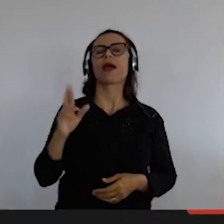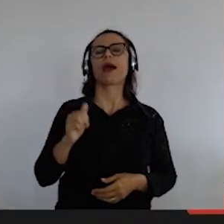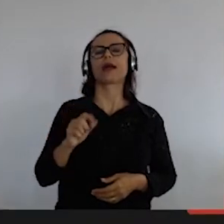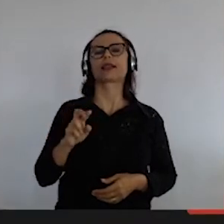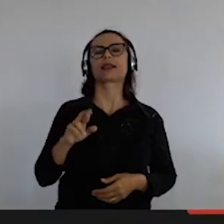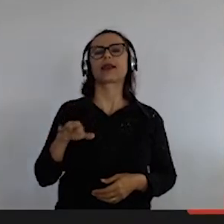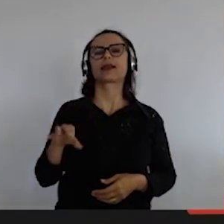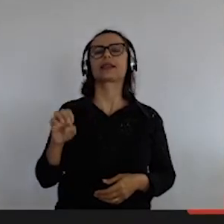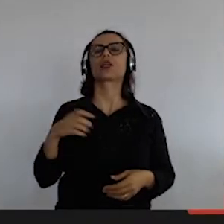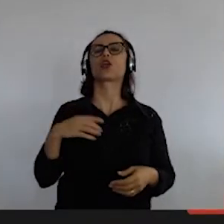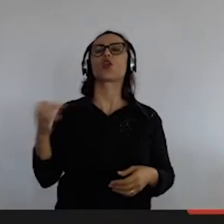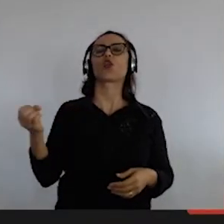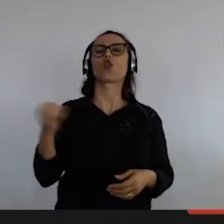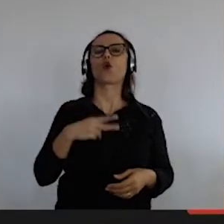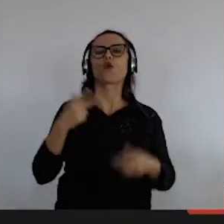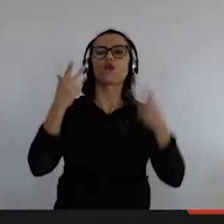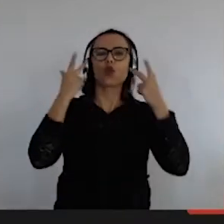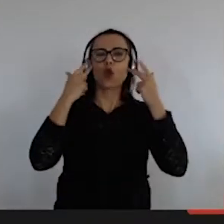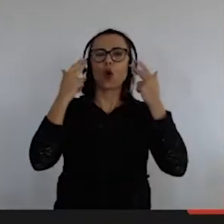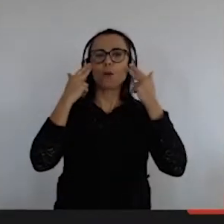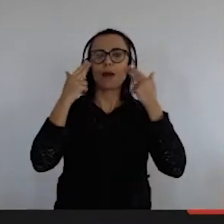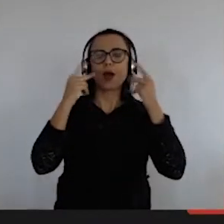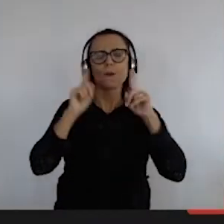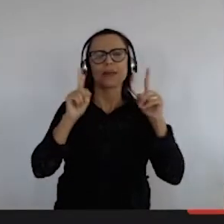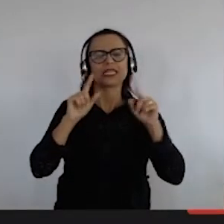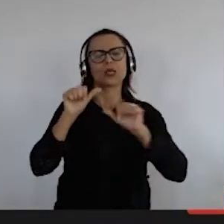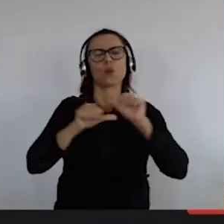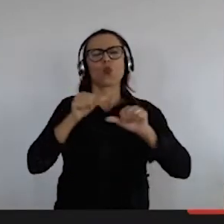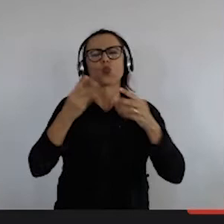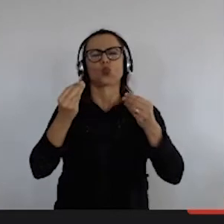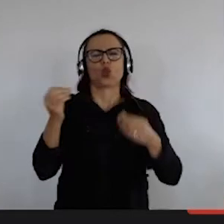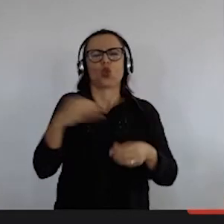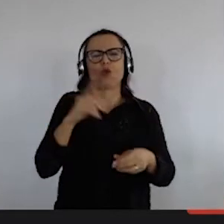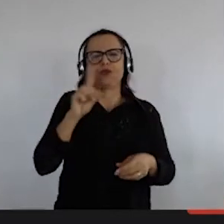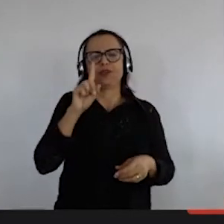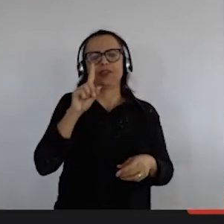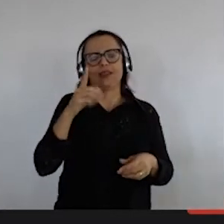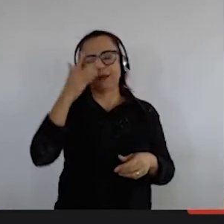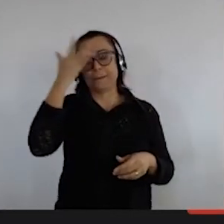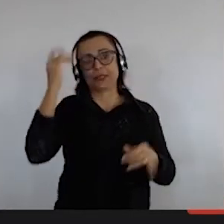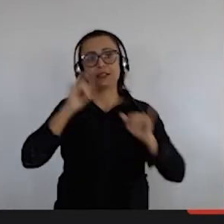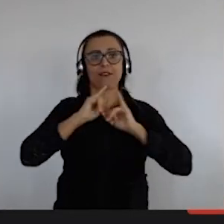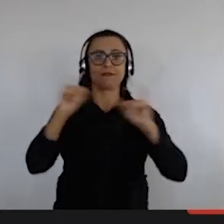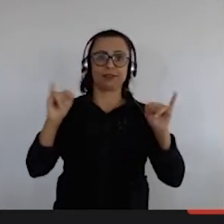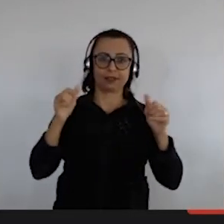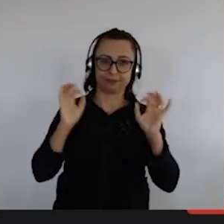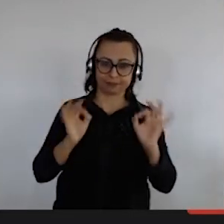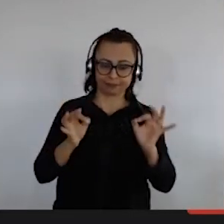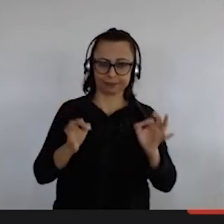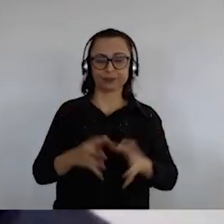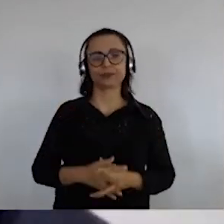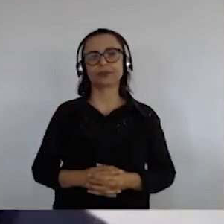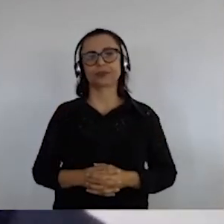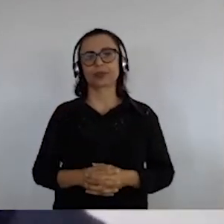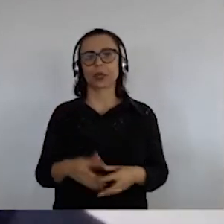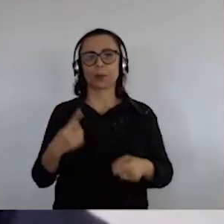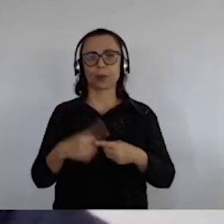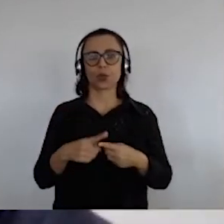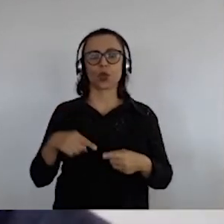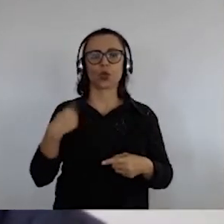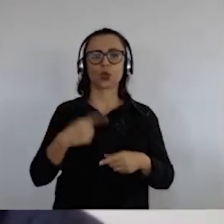novo normal, que não seja tão novo assim como se anuncia, não é mesmo? Até porque as